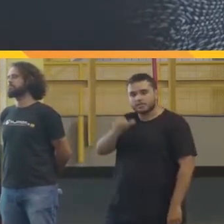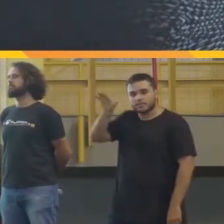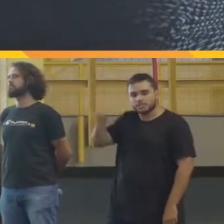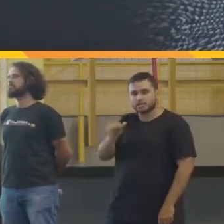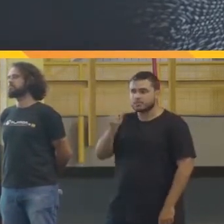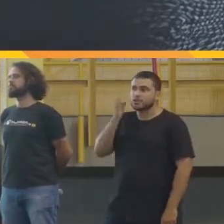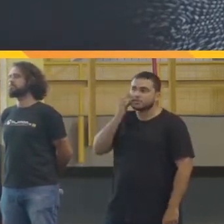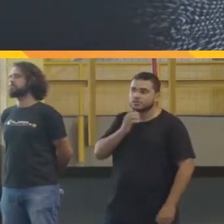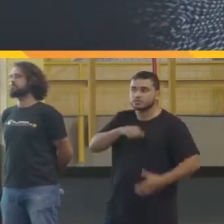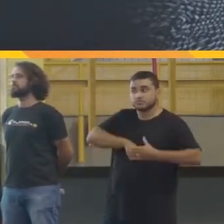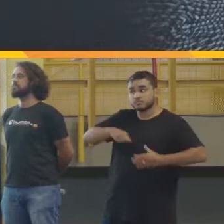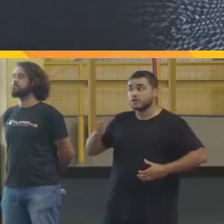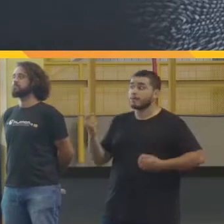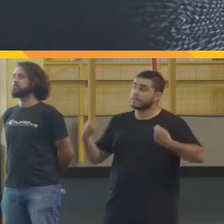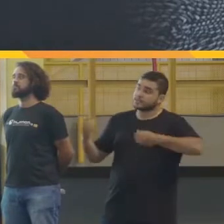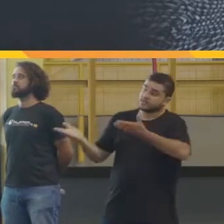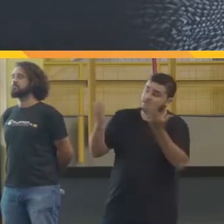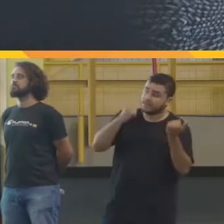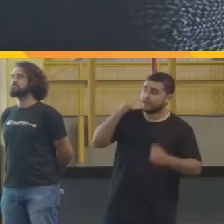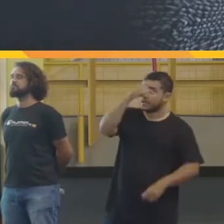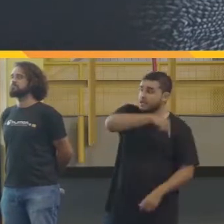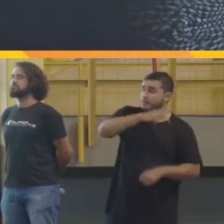de estudar, o que é que eu vou fazer aí?